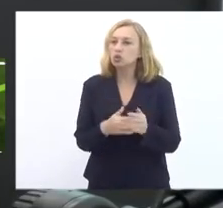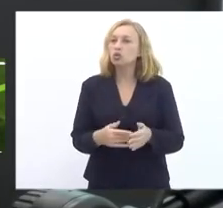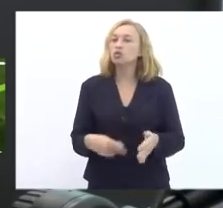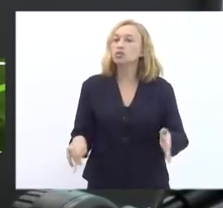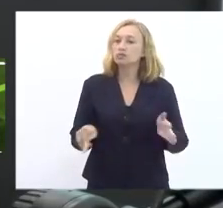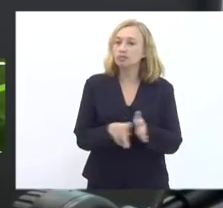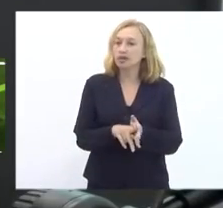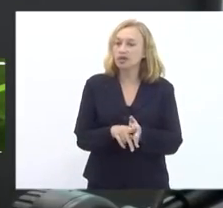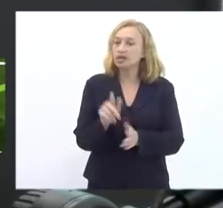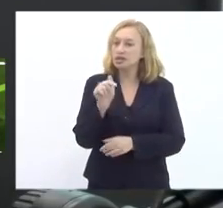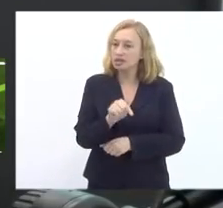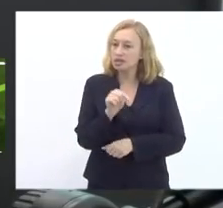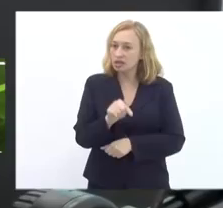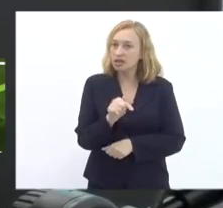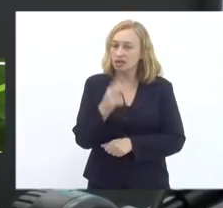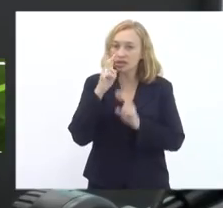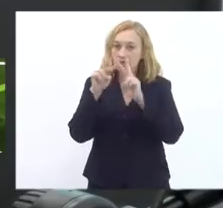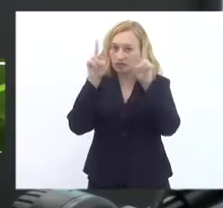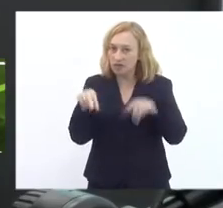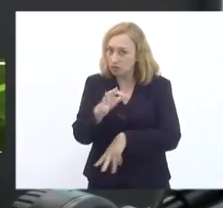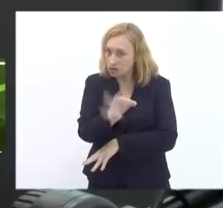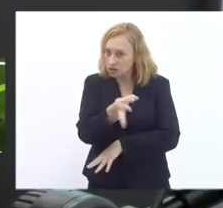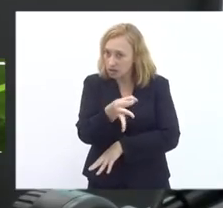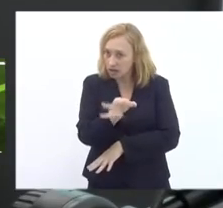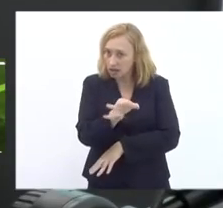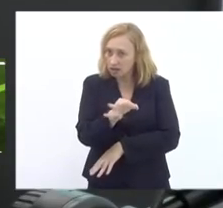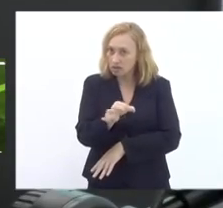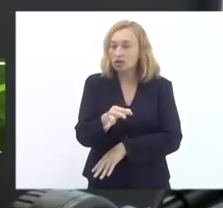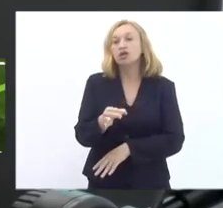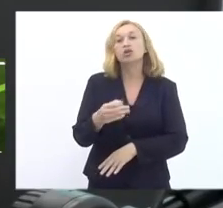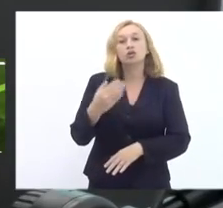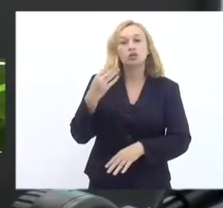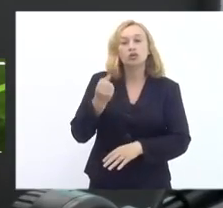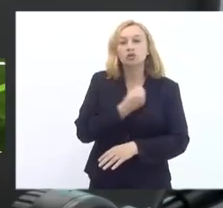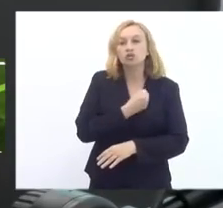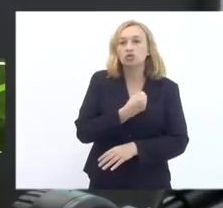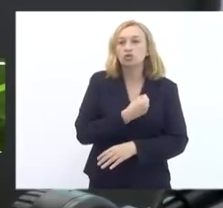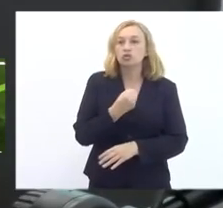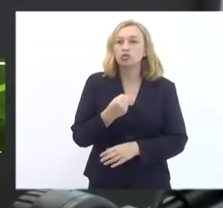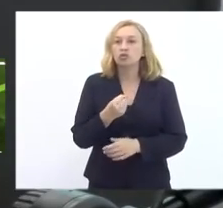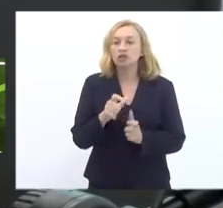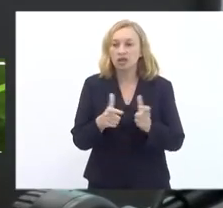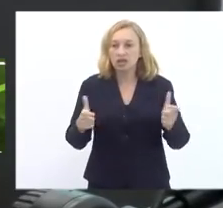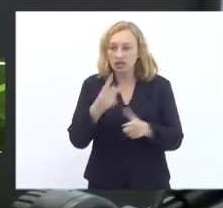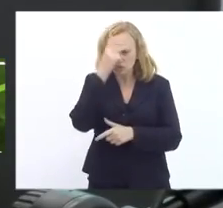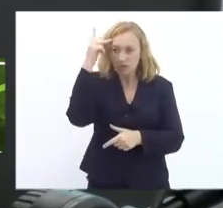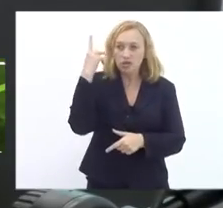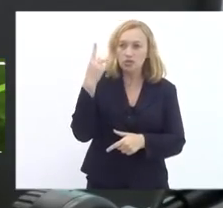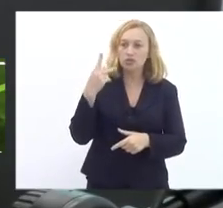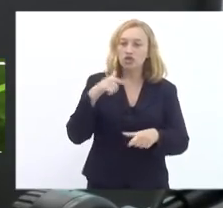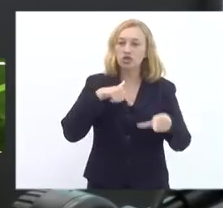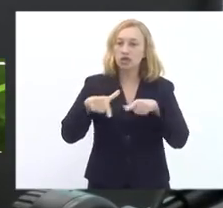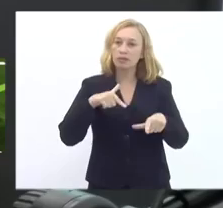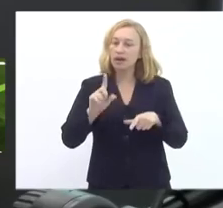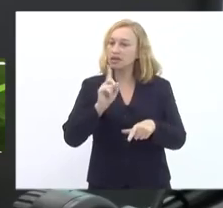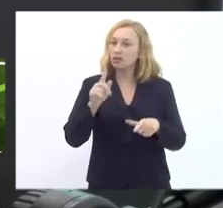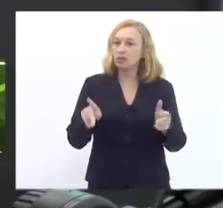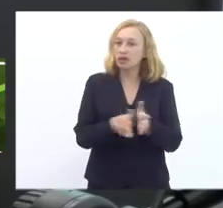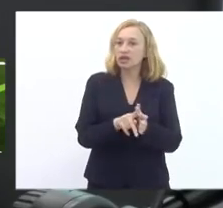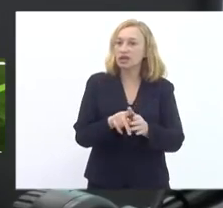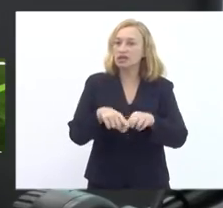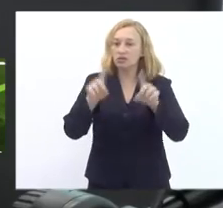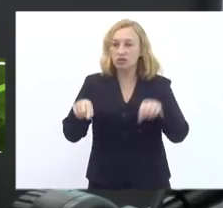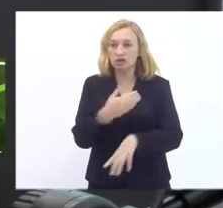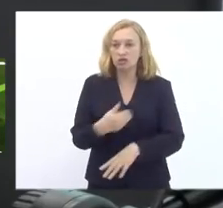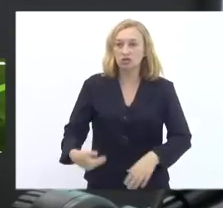comissão parlamentar de que tem essa visão clara, que a maioria das pessoas que atuam nessa área do transporte do Estado, nenhum deles são funcionários.